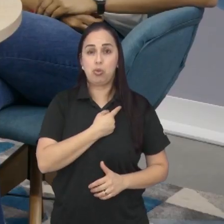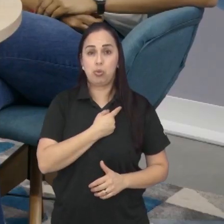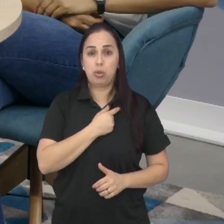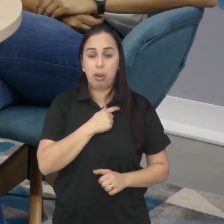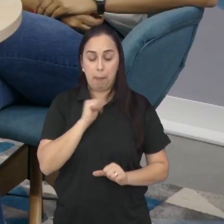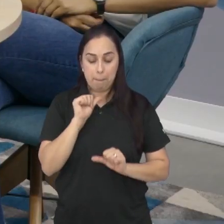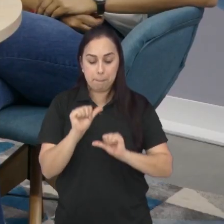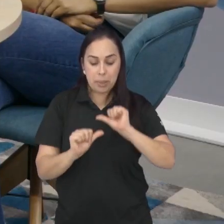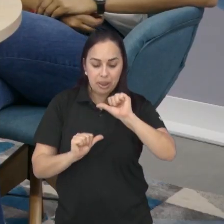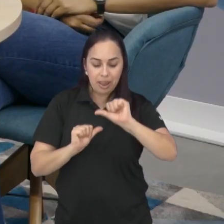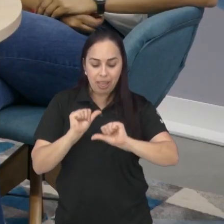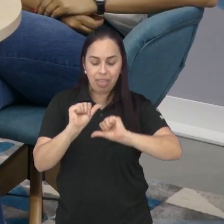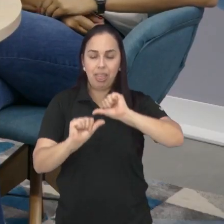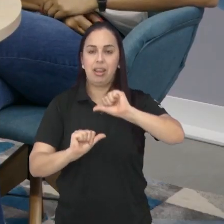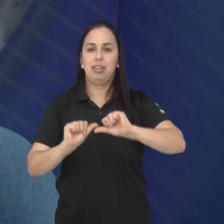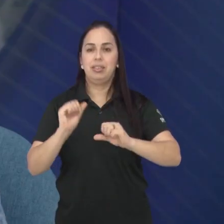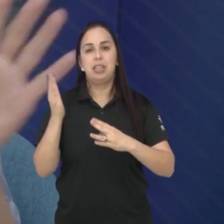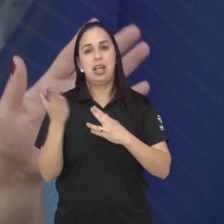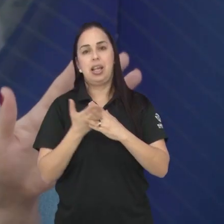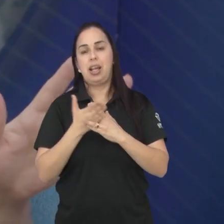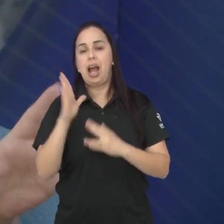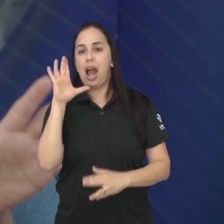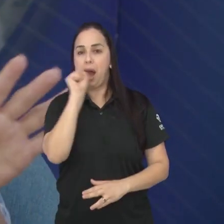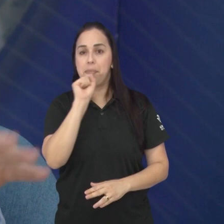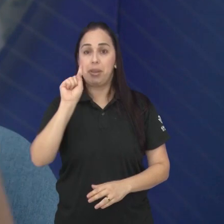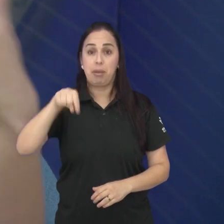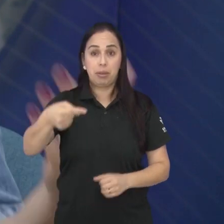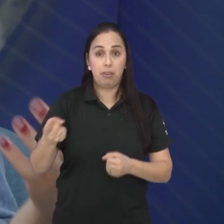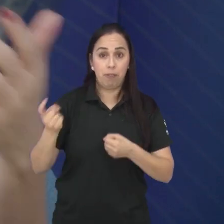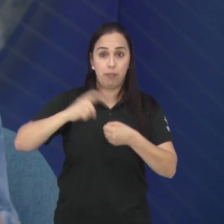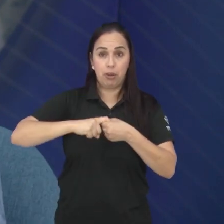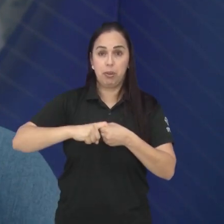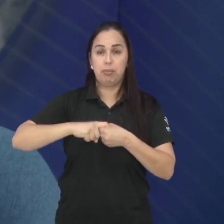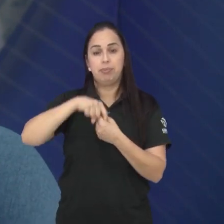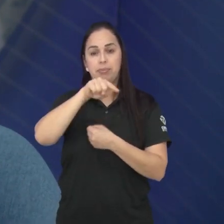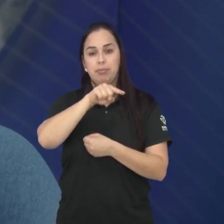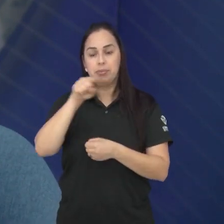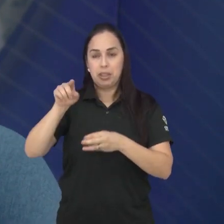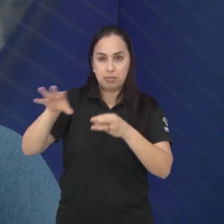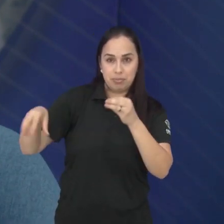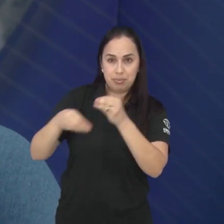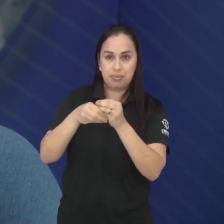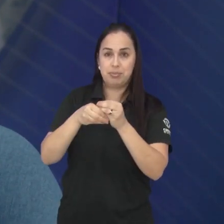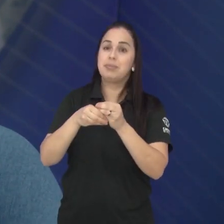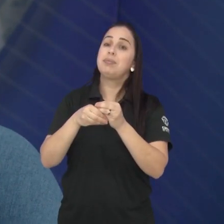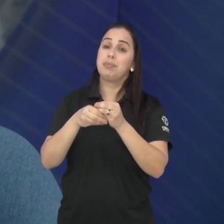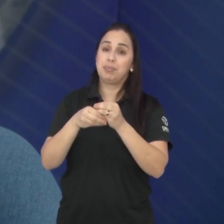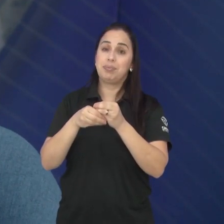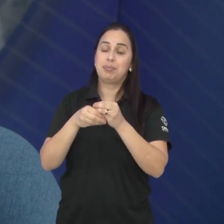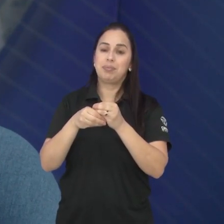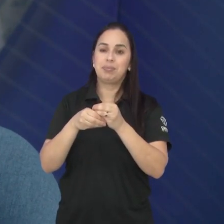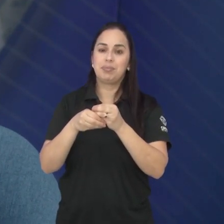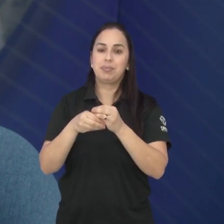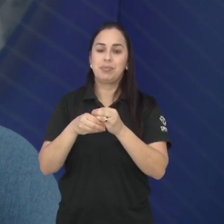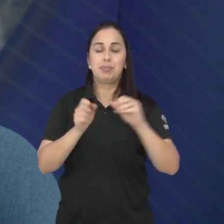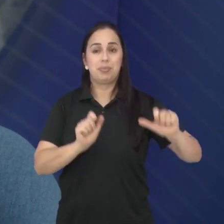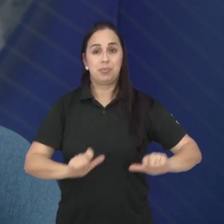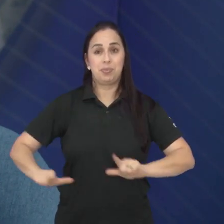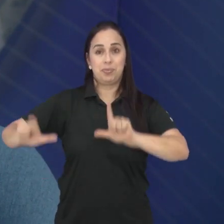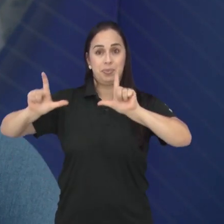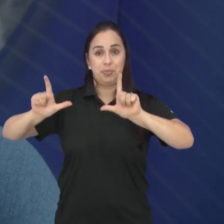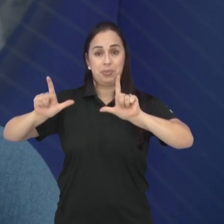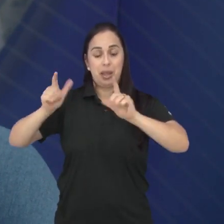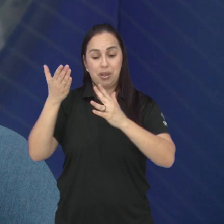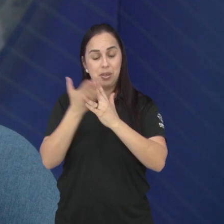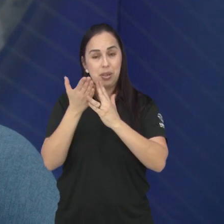aos poucos, né? A gente vai fazer uma rápida pausa e daqui a pouquinho a gente volta para você fazer a sua colocação. Lidiane, Diálogos da Cidade faz